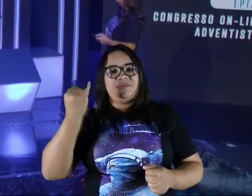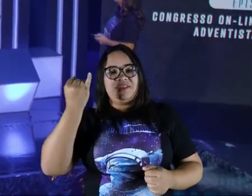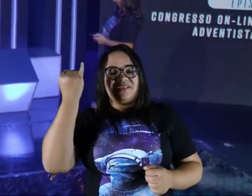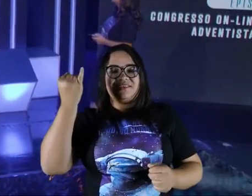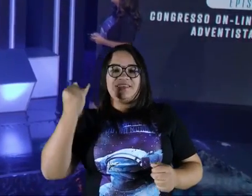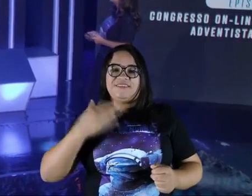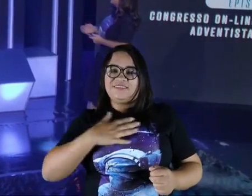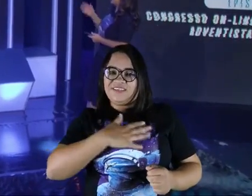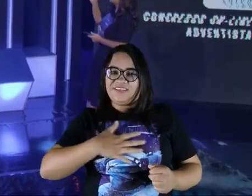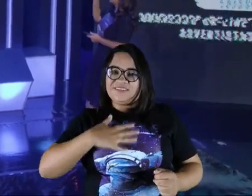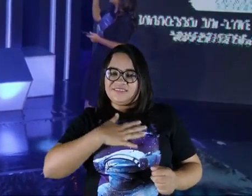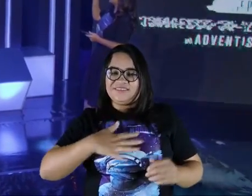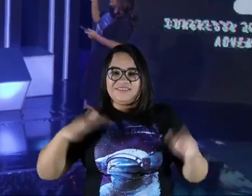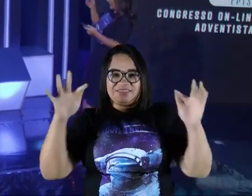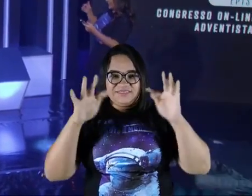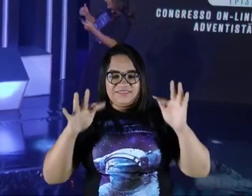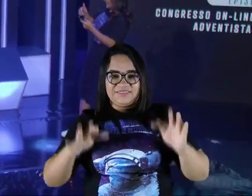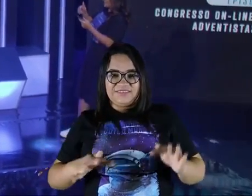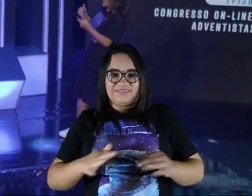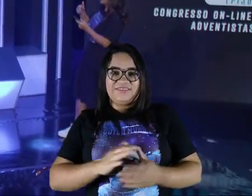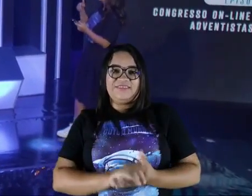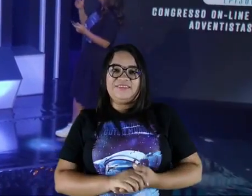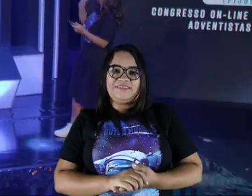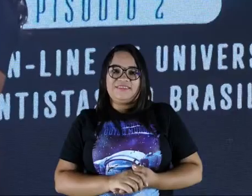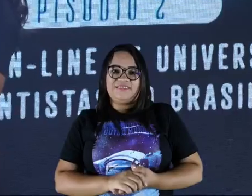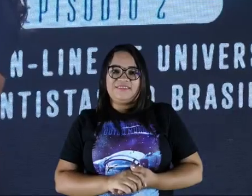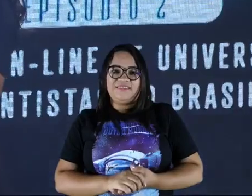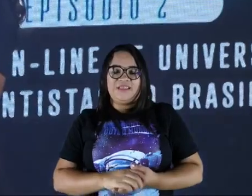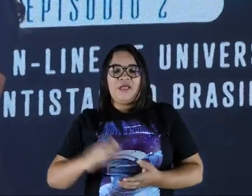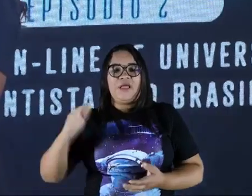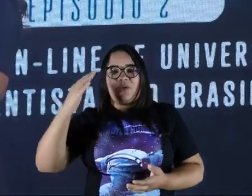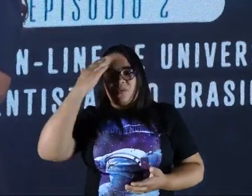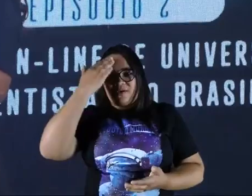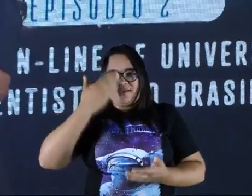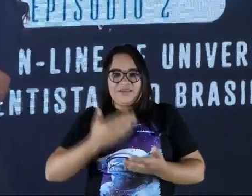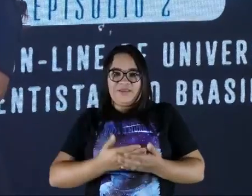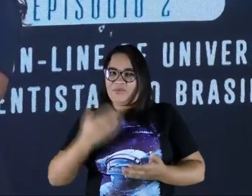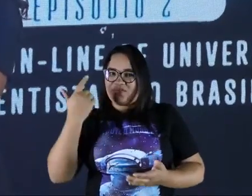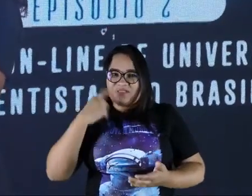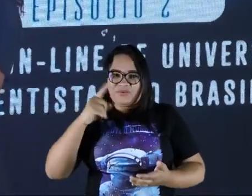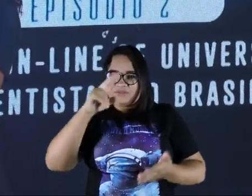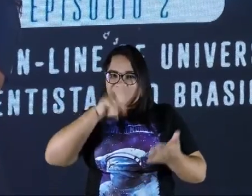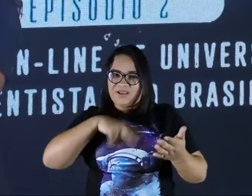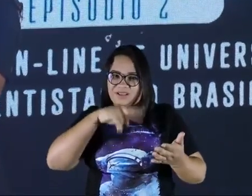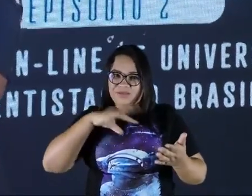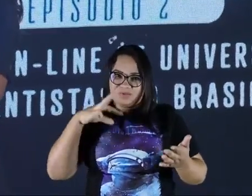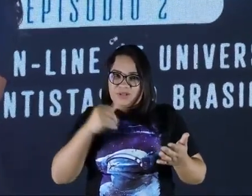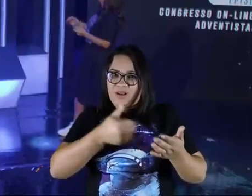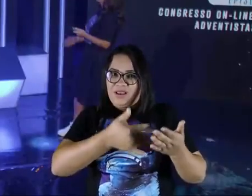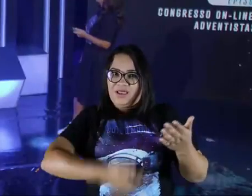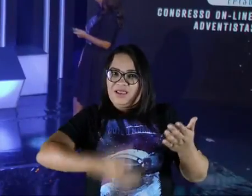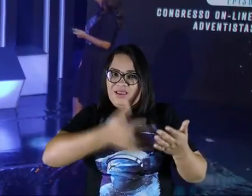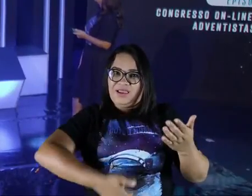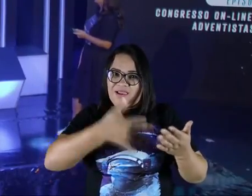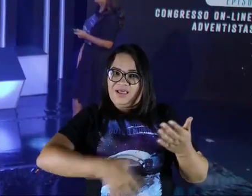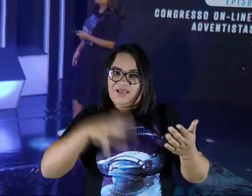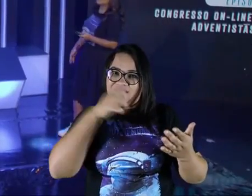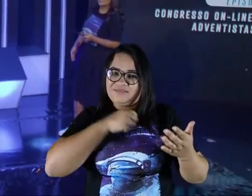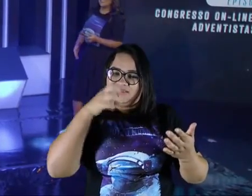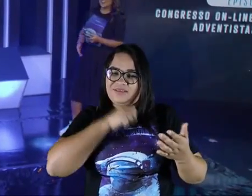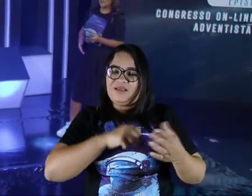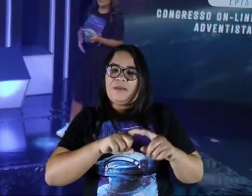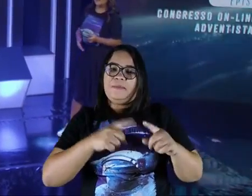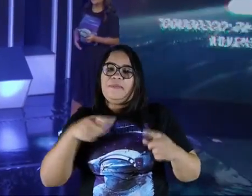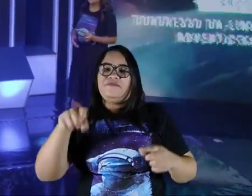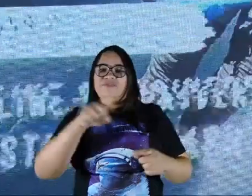muito felizes. Depois, acho que você não está aí conseguindo ler todos os comentários, porque o comentário está passando muito rápido.